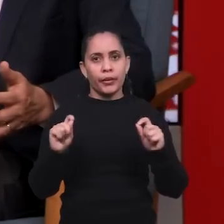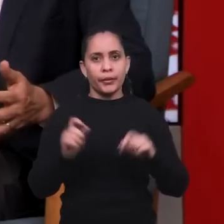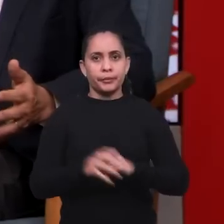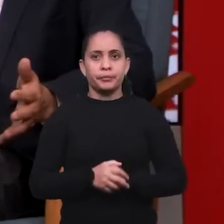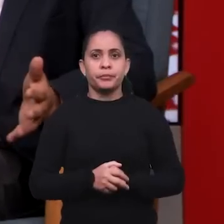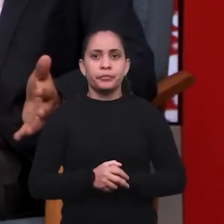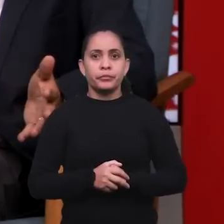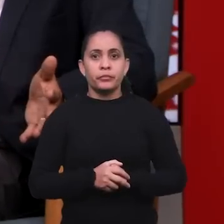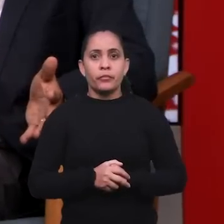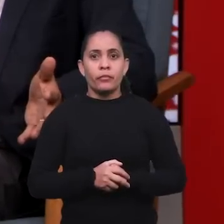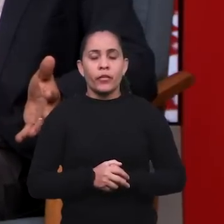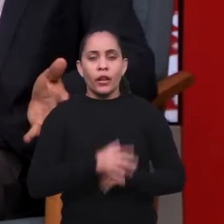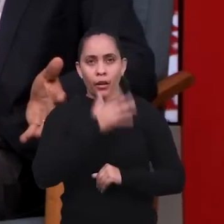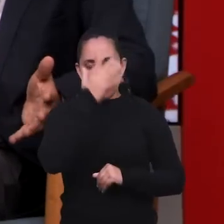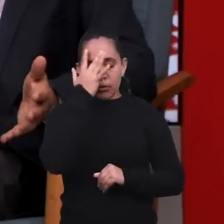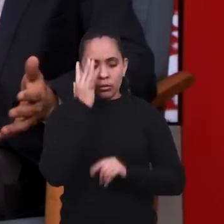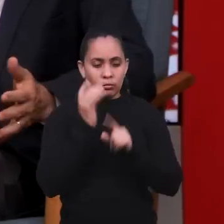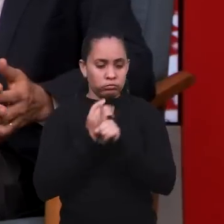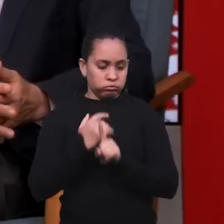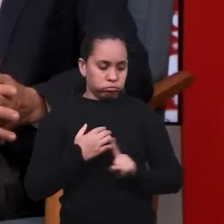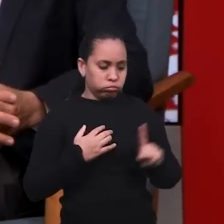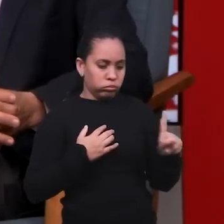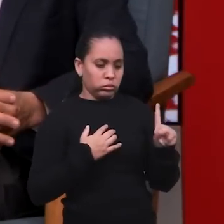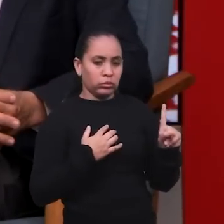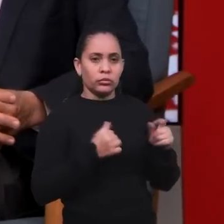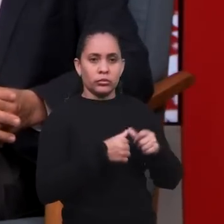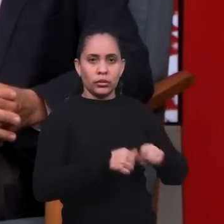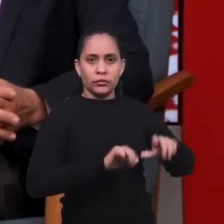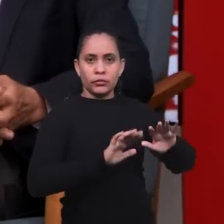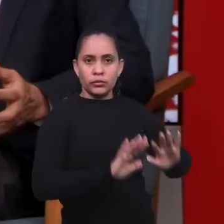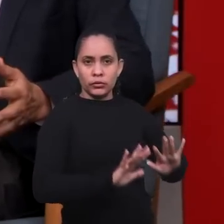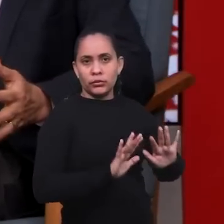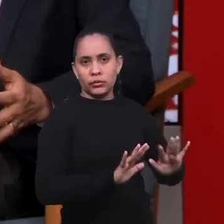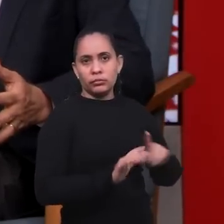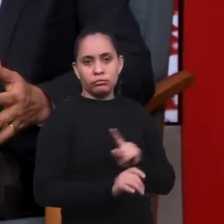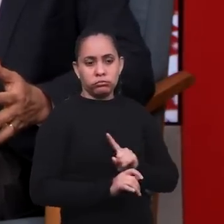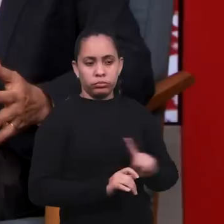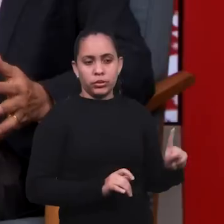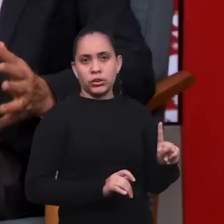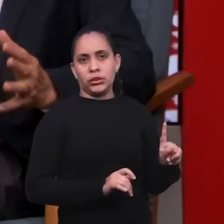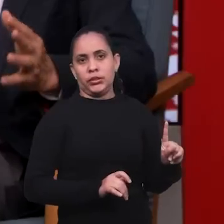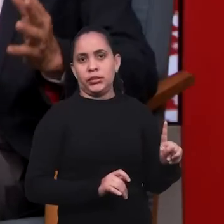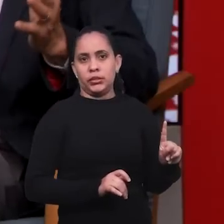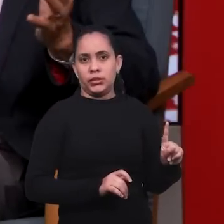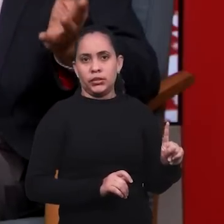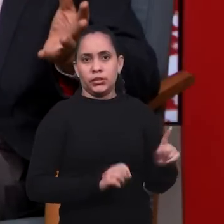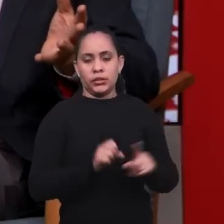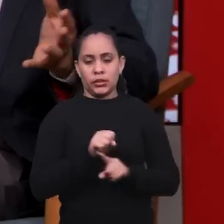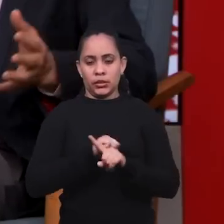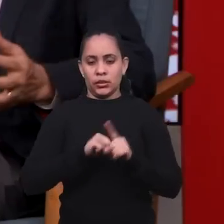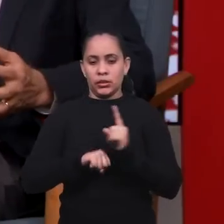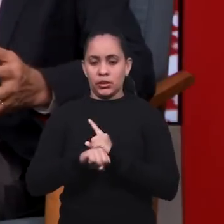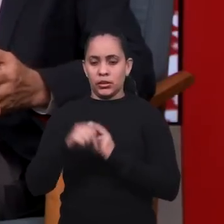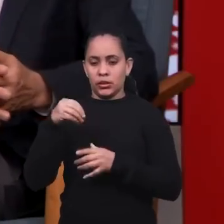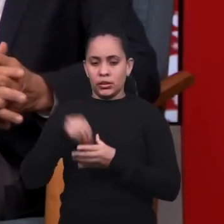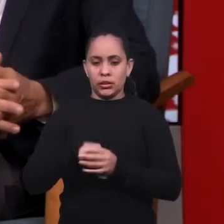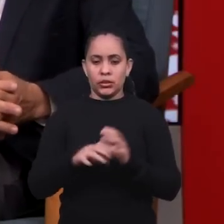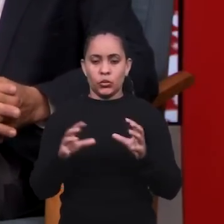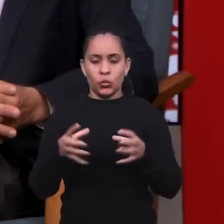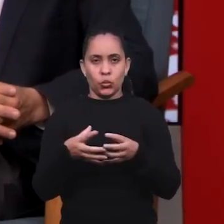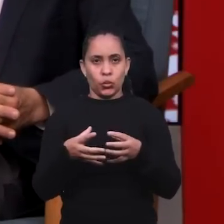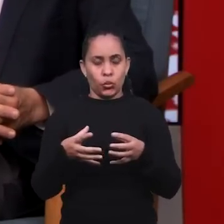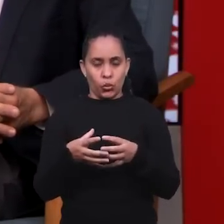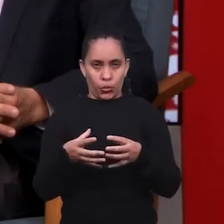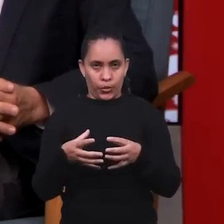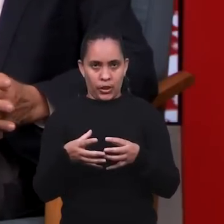era fazer o isolamento do doente, não é? Então, o que acontecia? Quando alguém dentro da